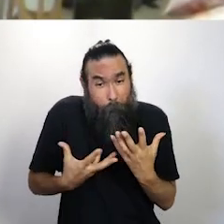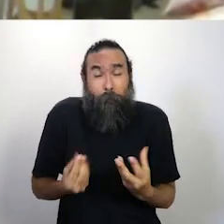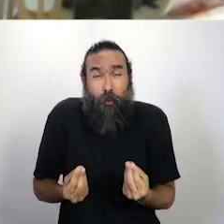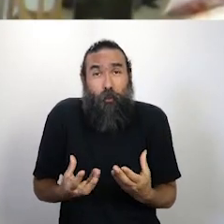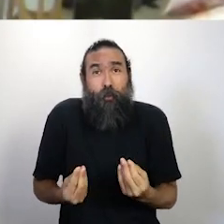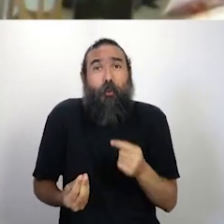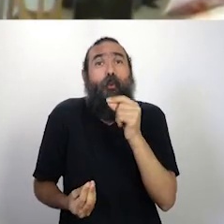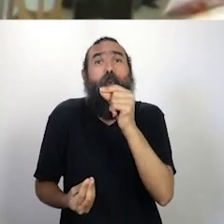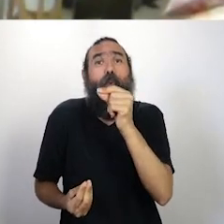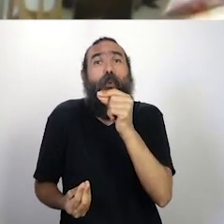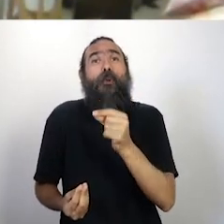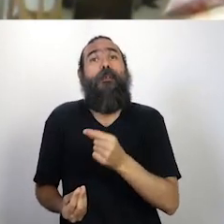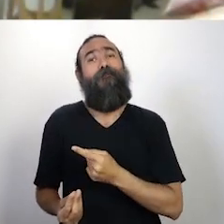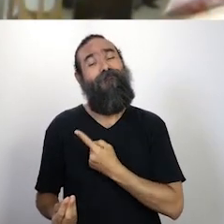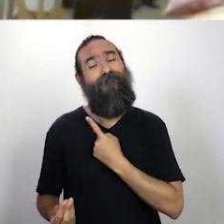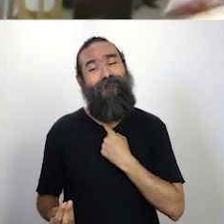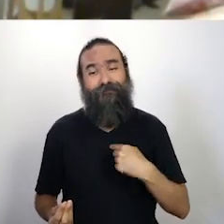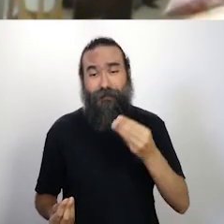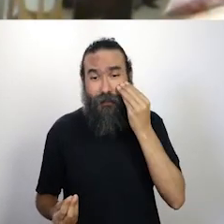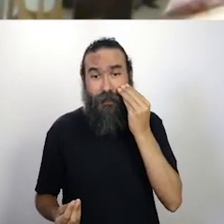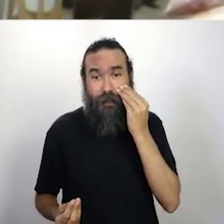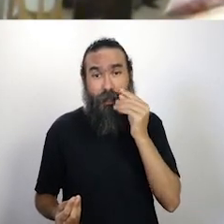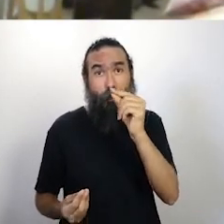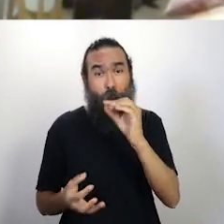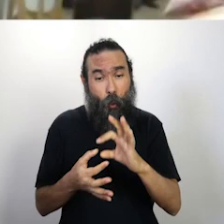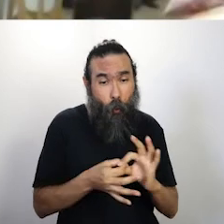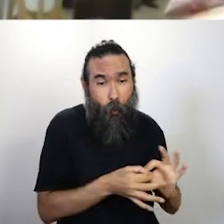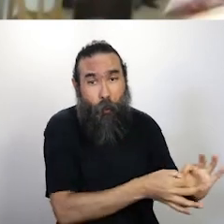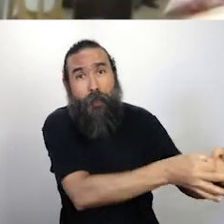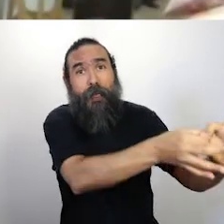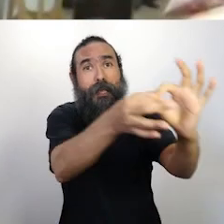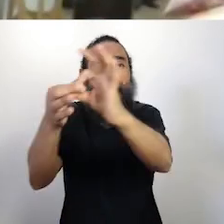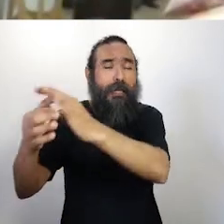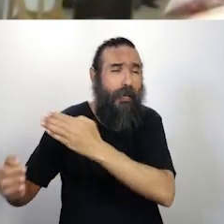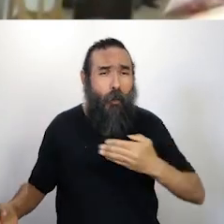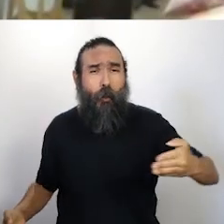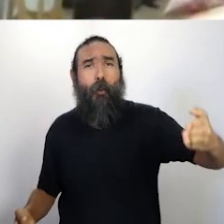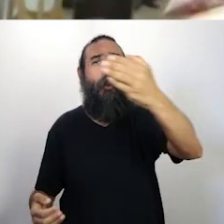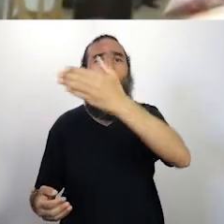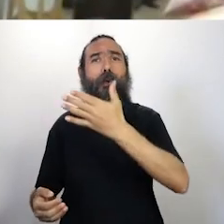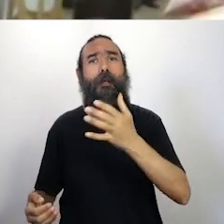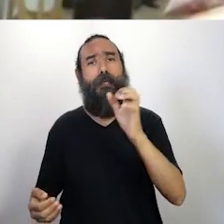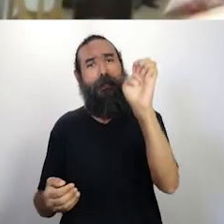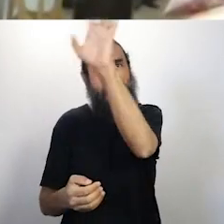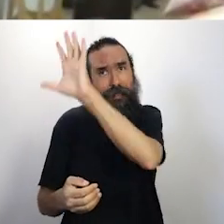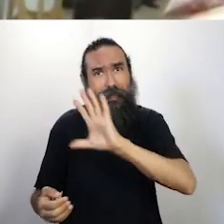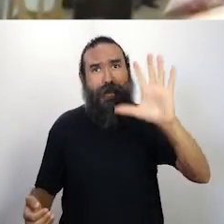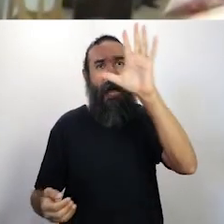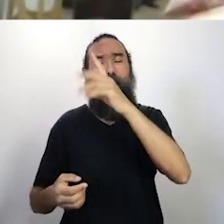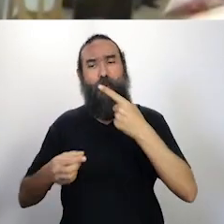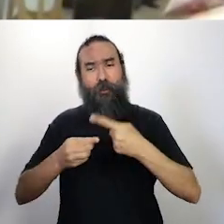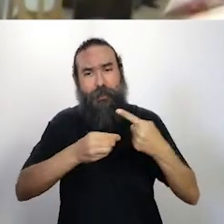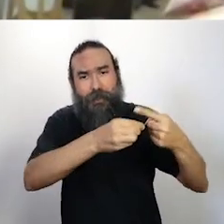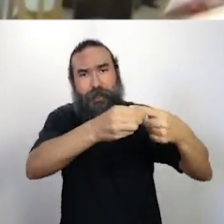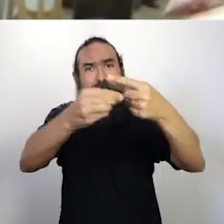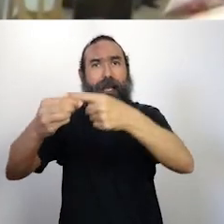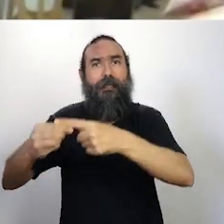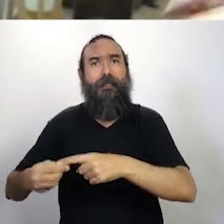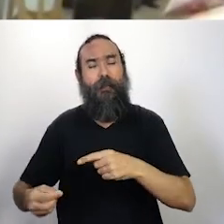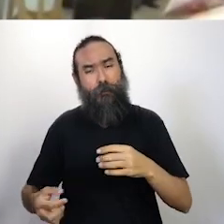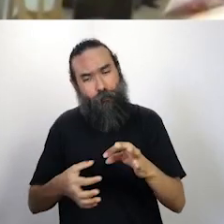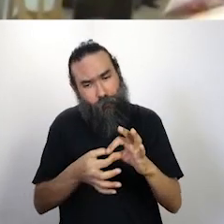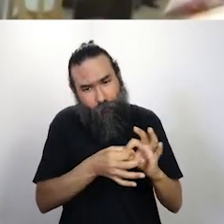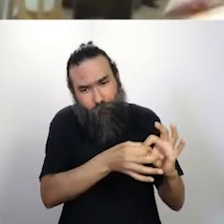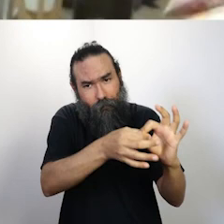organizar várias ações assim como outros estados tem feito tenham se organizado para que isso aconteça eu